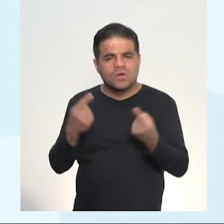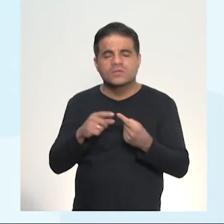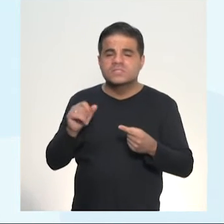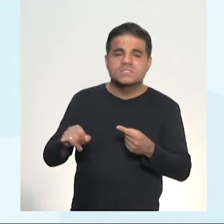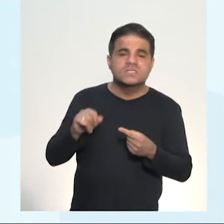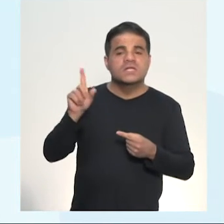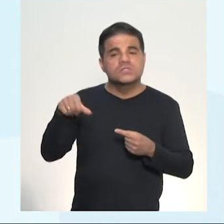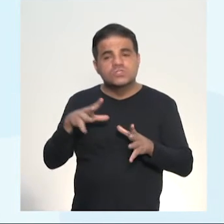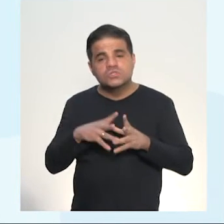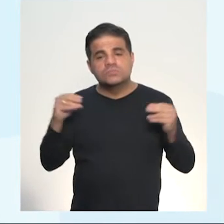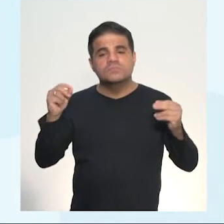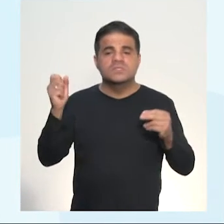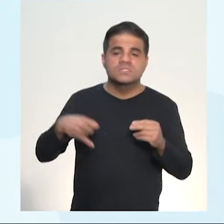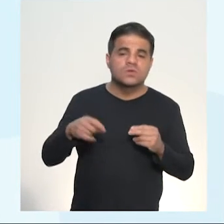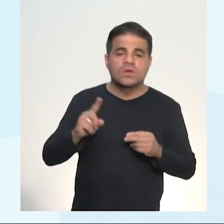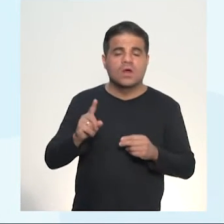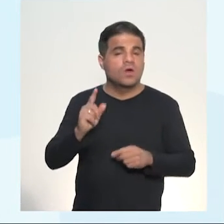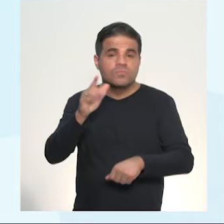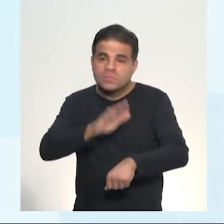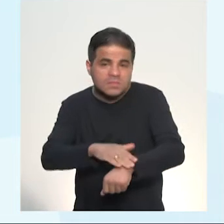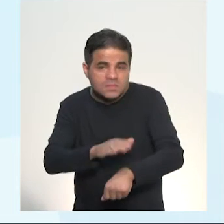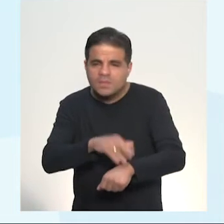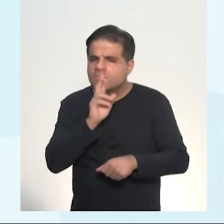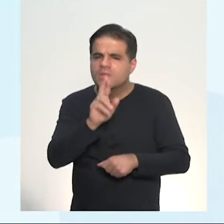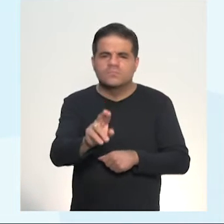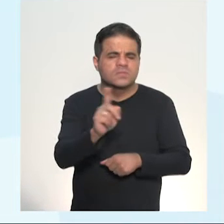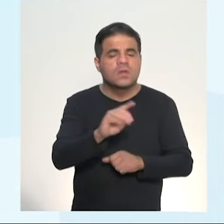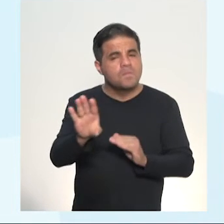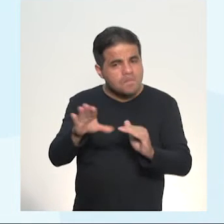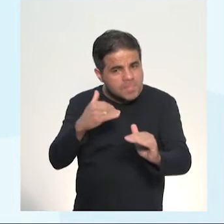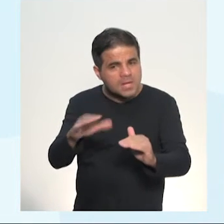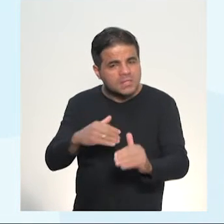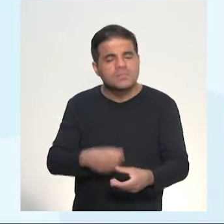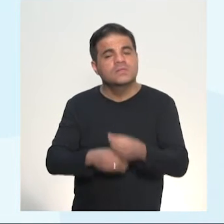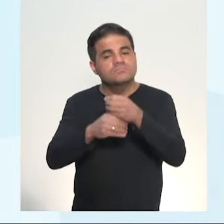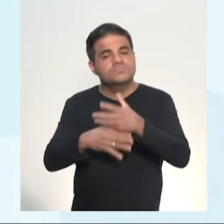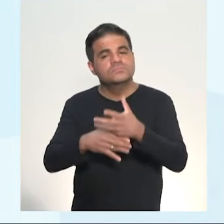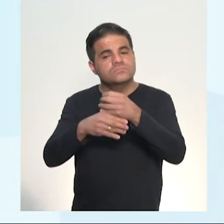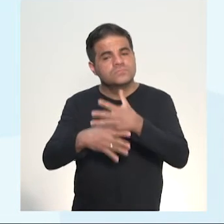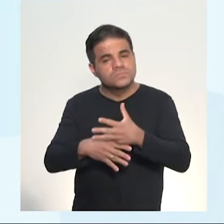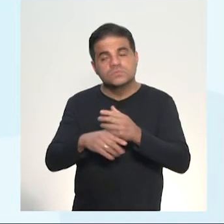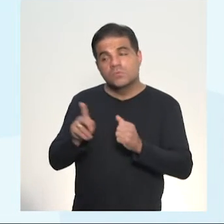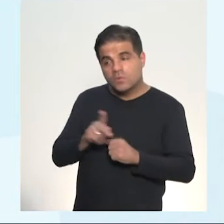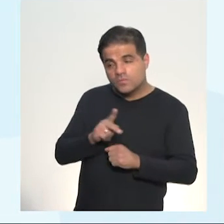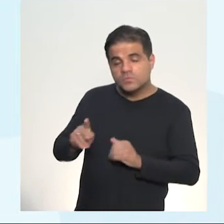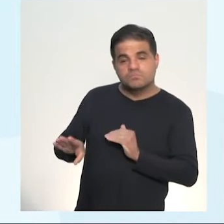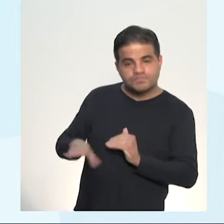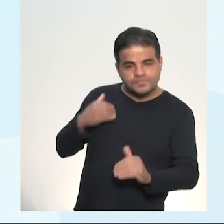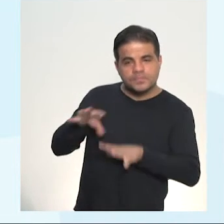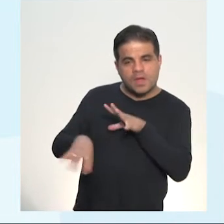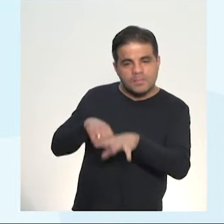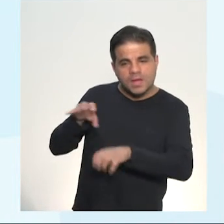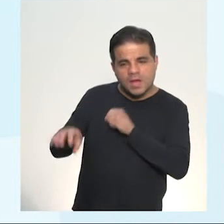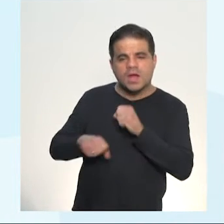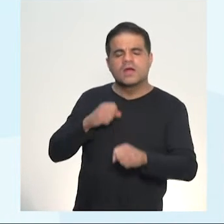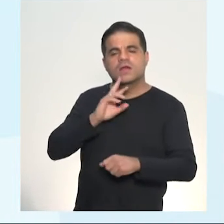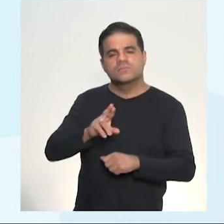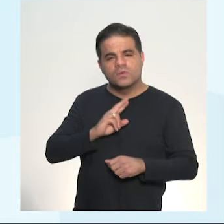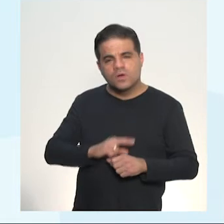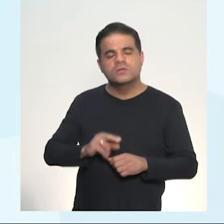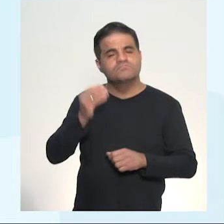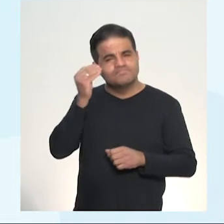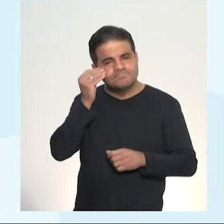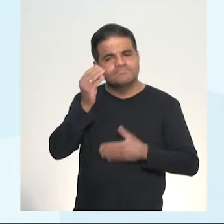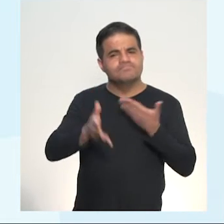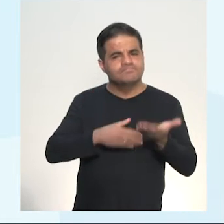anfíbios desaparecerem? Sem tempo para vocês responderem, eu quero que vocês já mandem aí no chat, que aí o professor já vai pegando as respostas e a gente já vai O pessoal